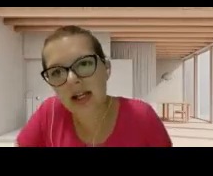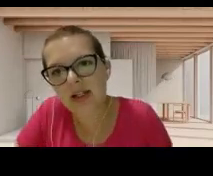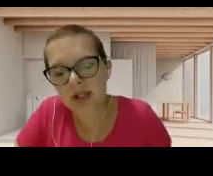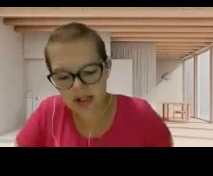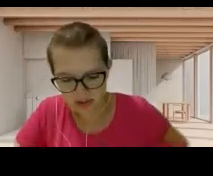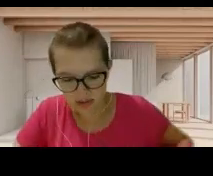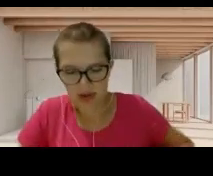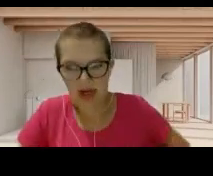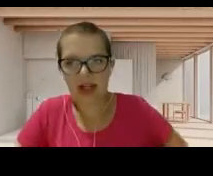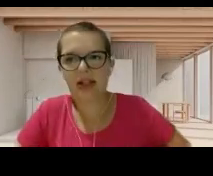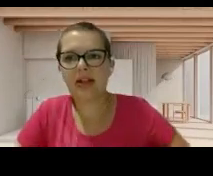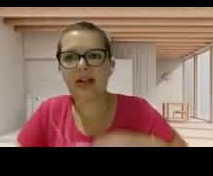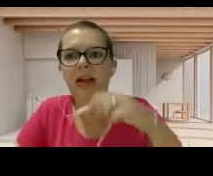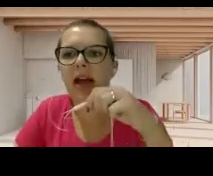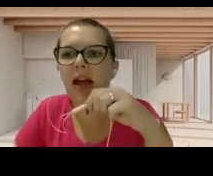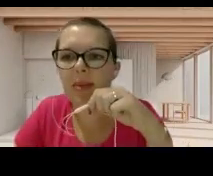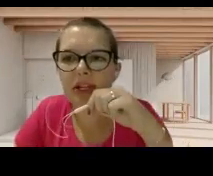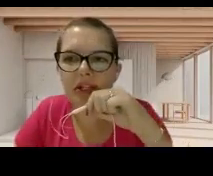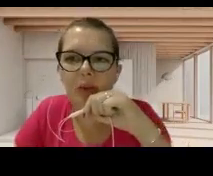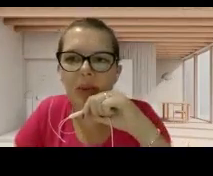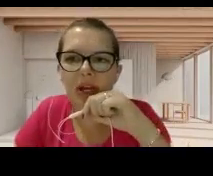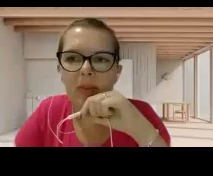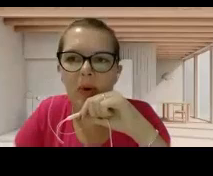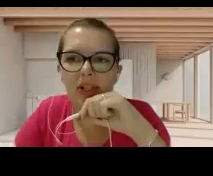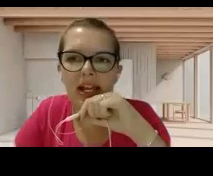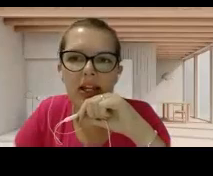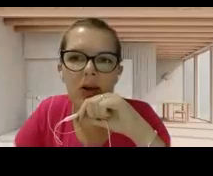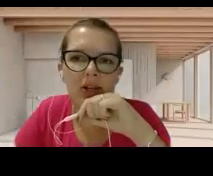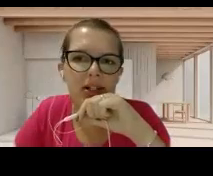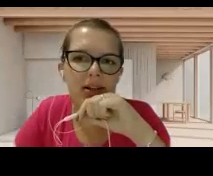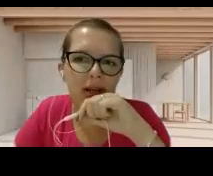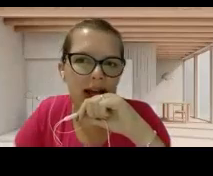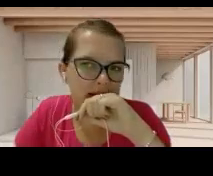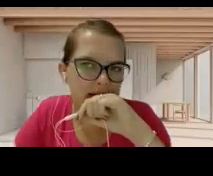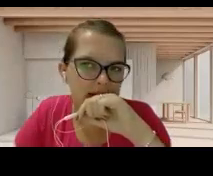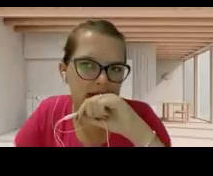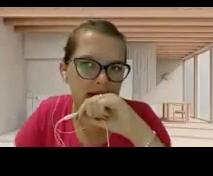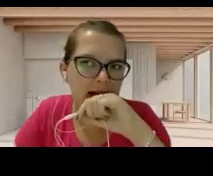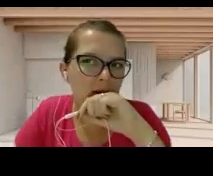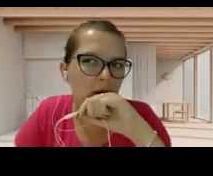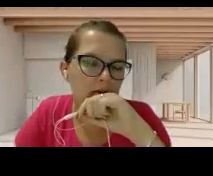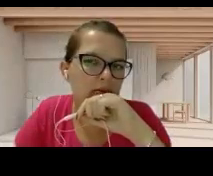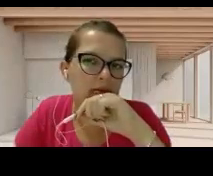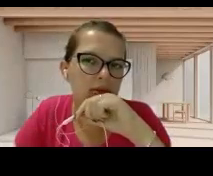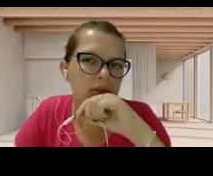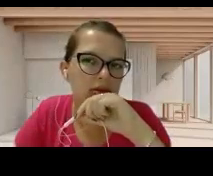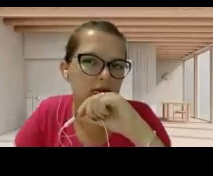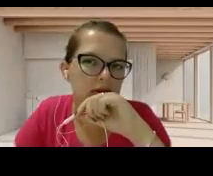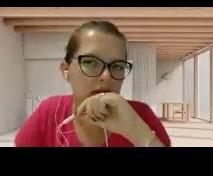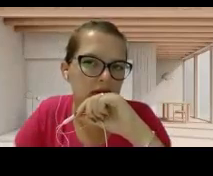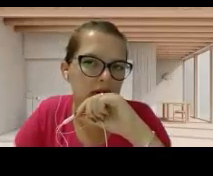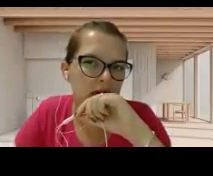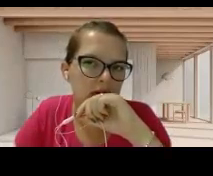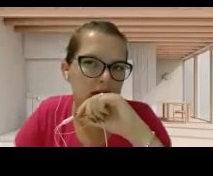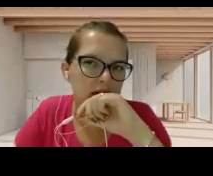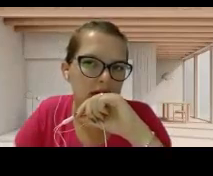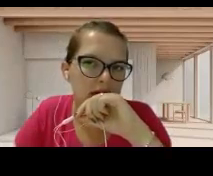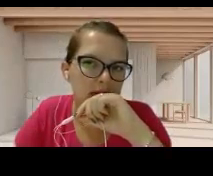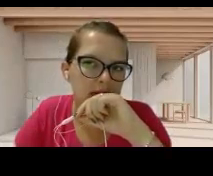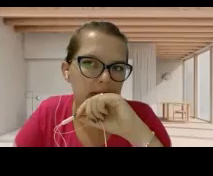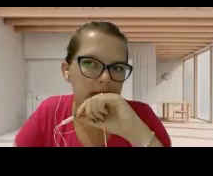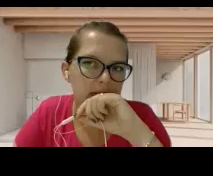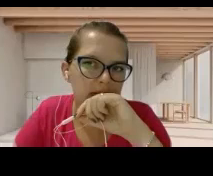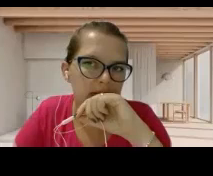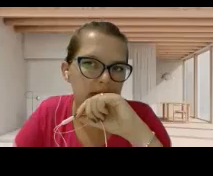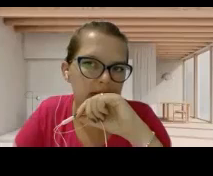Não sei se é a expressão correta. A empresa só opera após a LO ser liberada? LO. Ó.